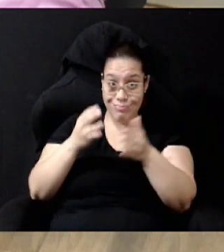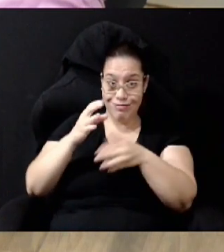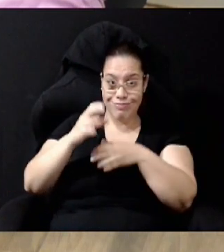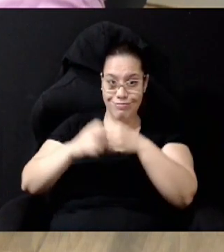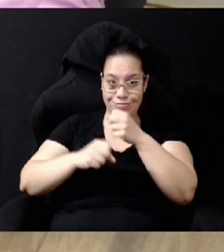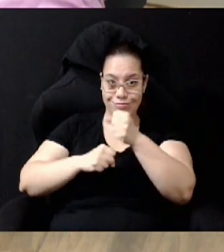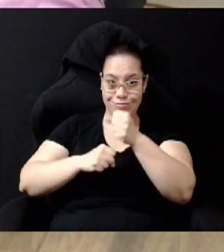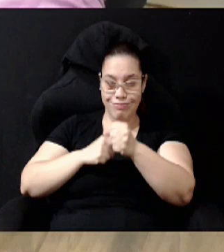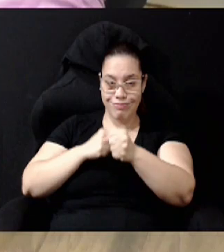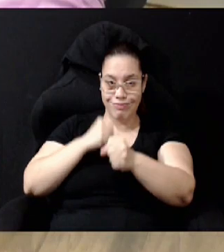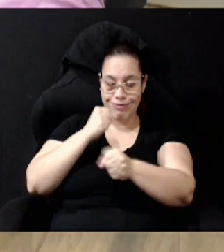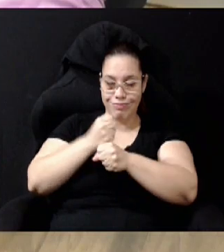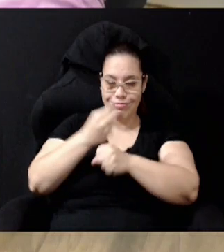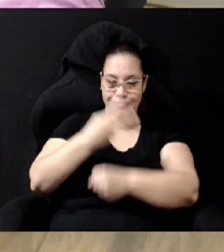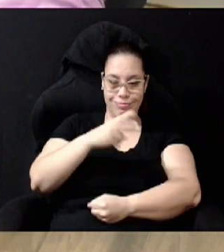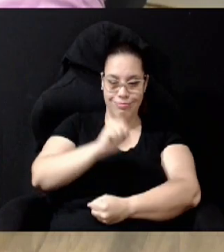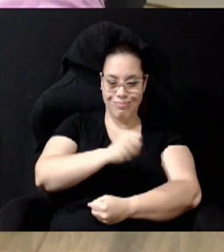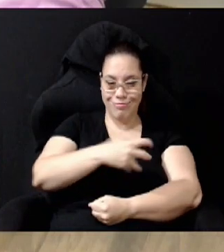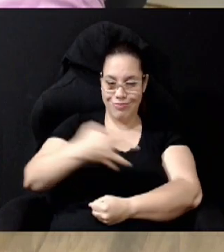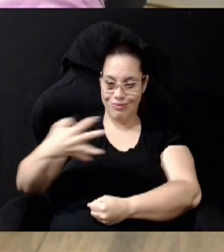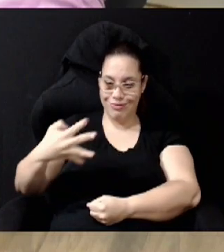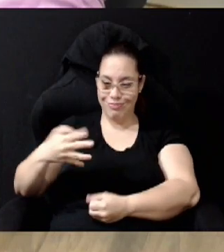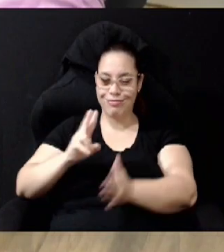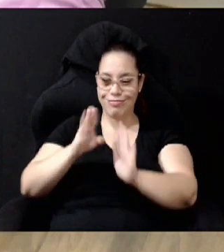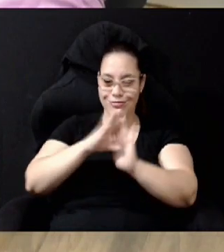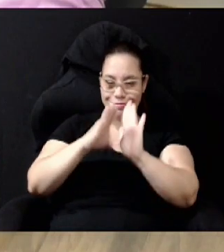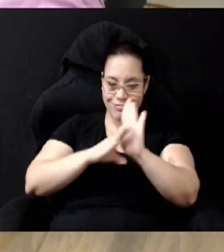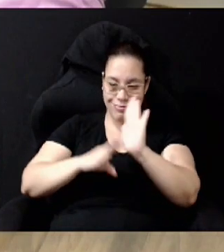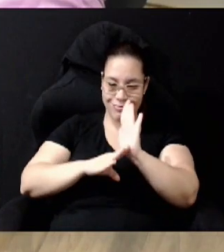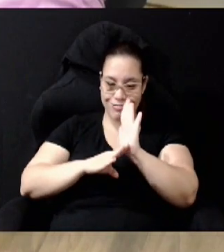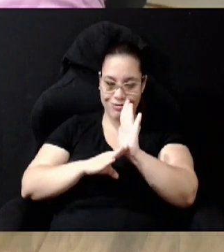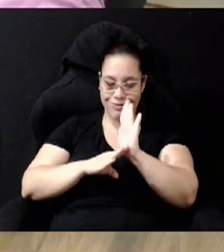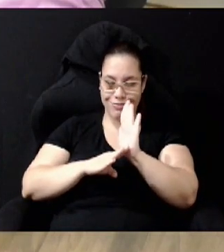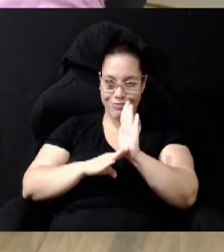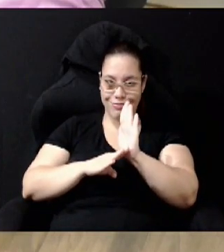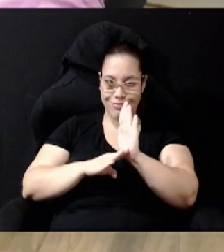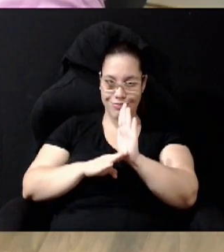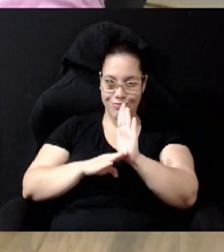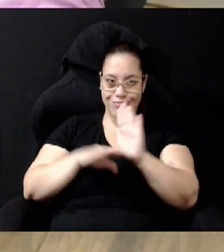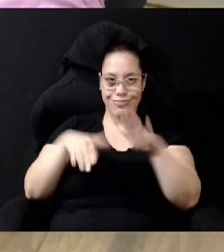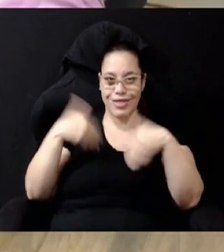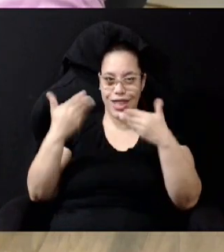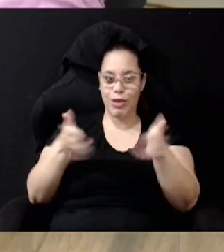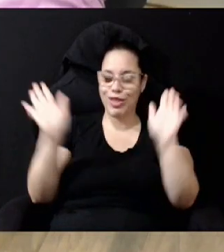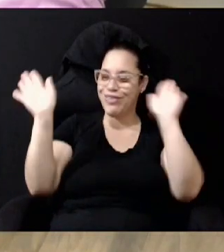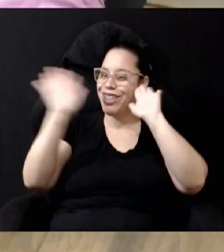ano de 2024. Continue na nossa programação e até uma próxima. Tchau, tchau.